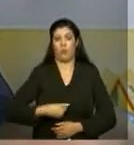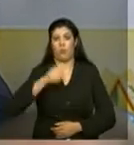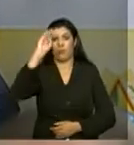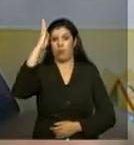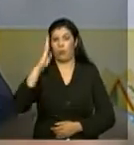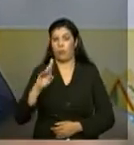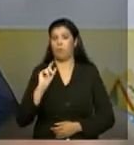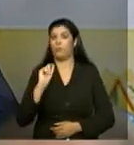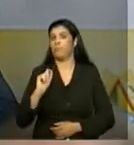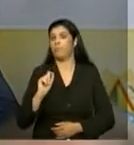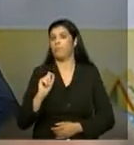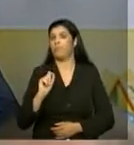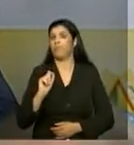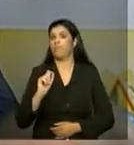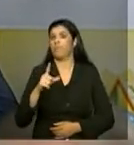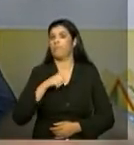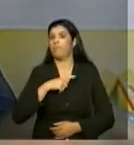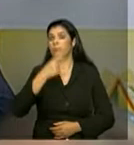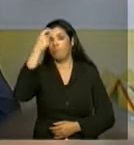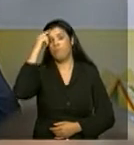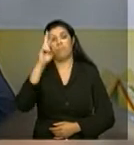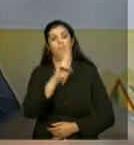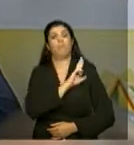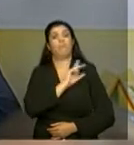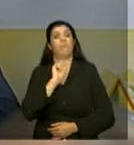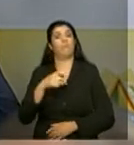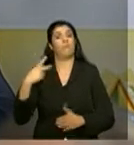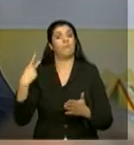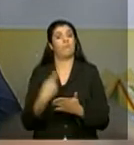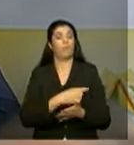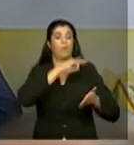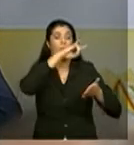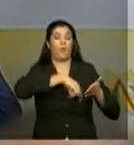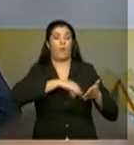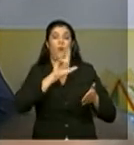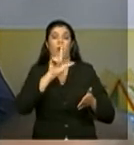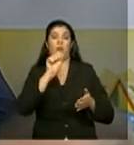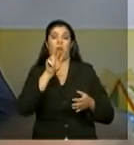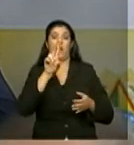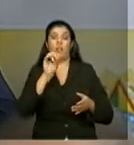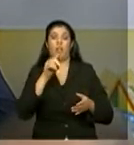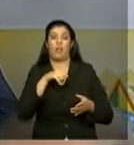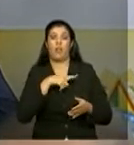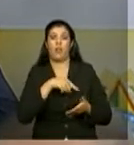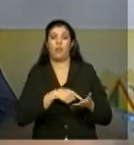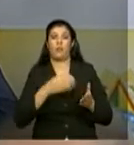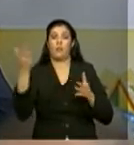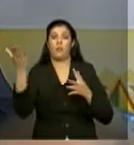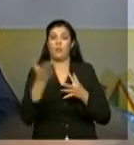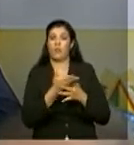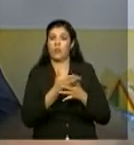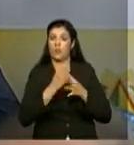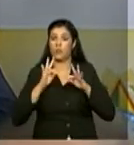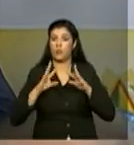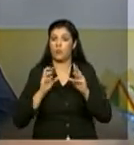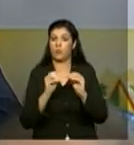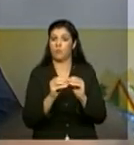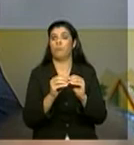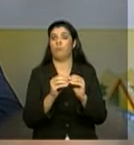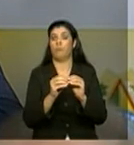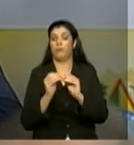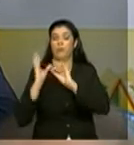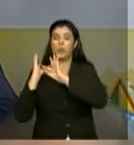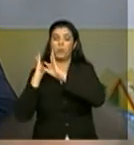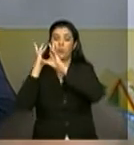entende de que este laudo também faz parte de todo o processo de